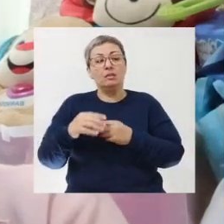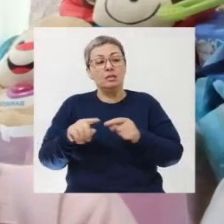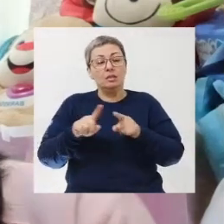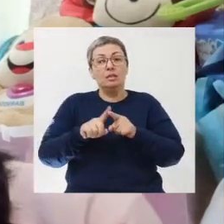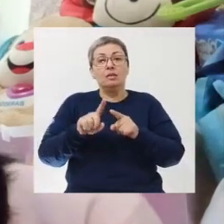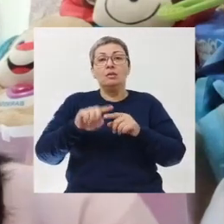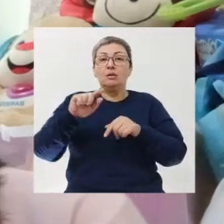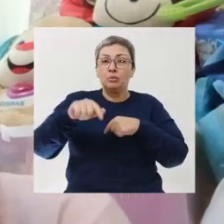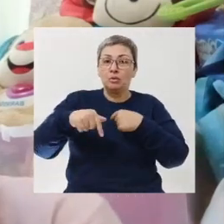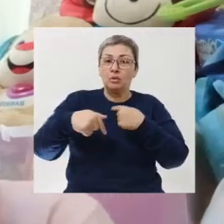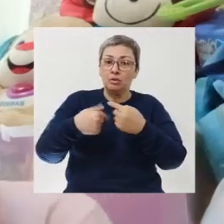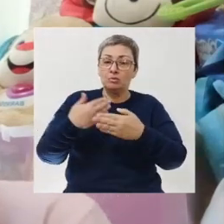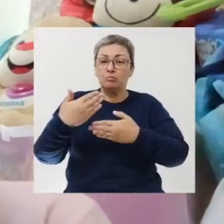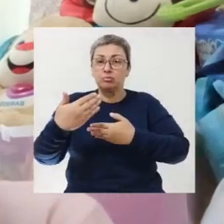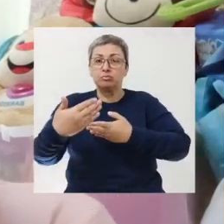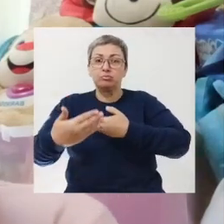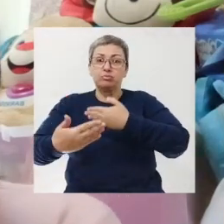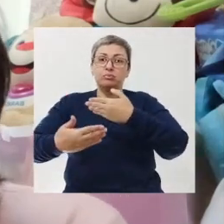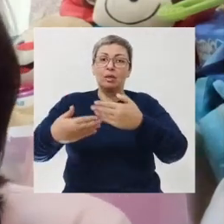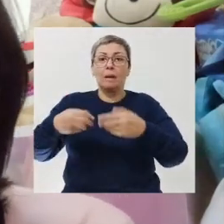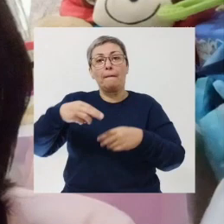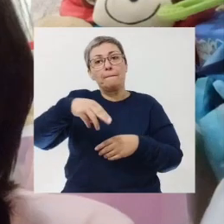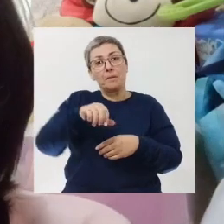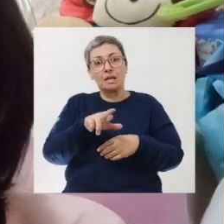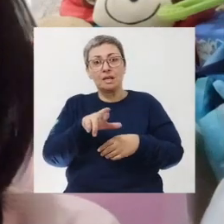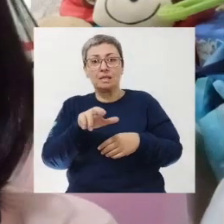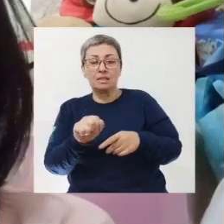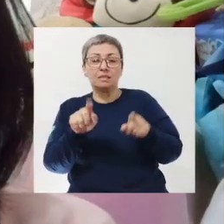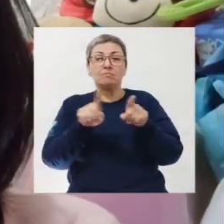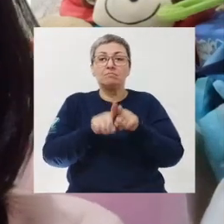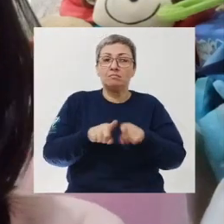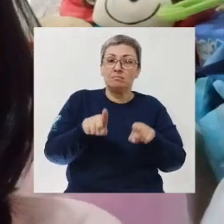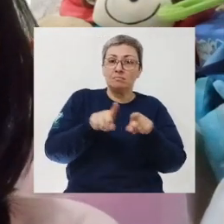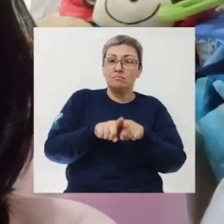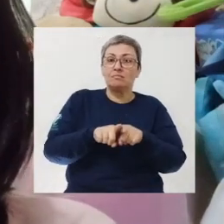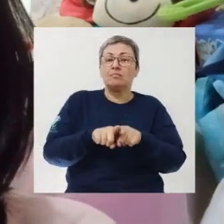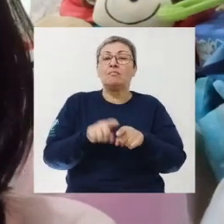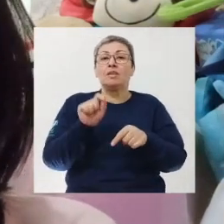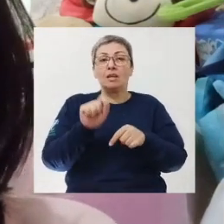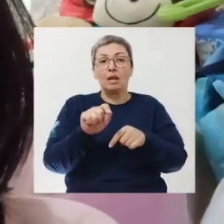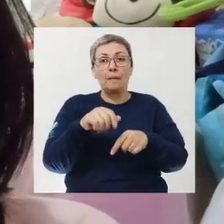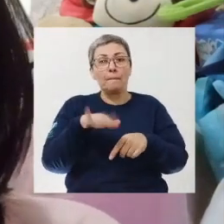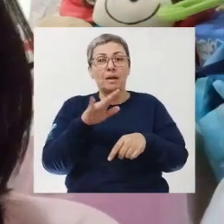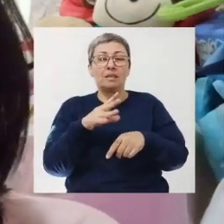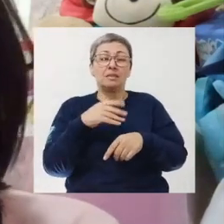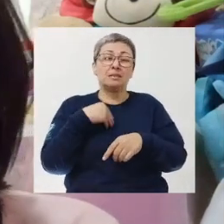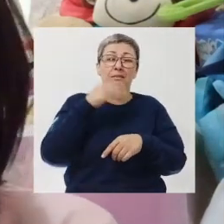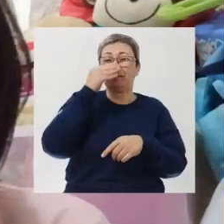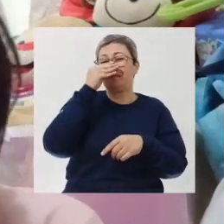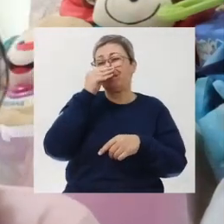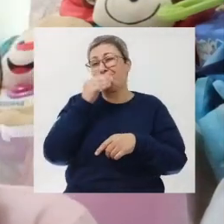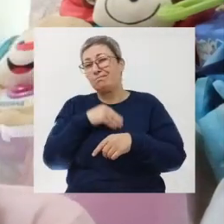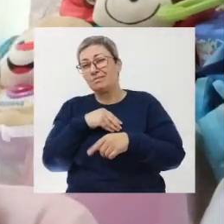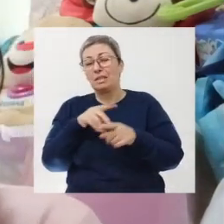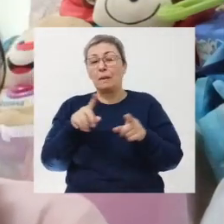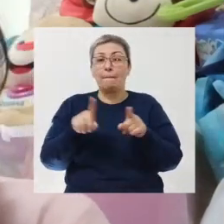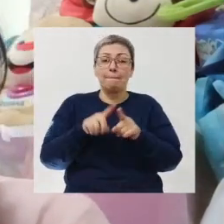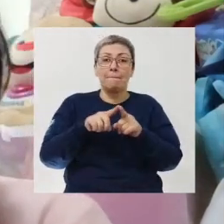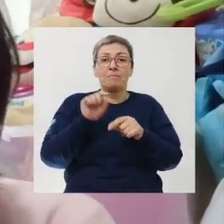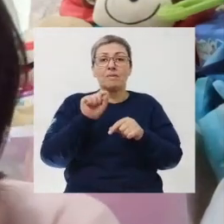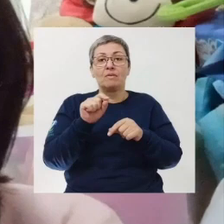direitinho. E foi esse processo, né? A Maria também, ela era meio